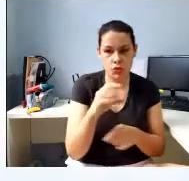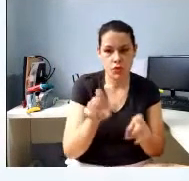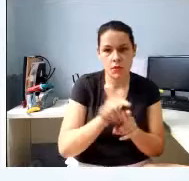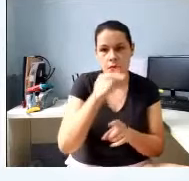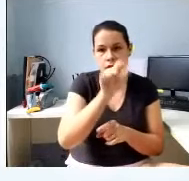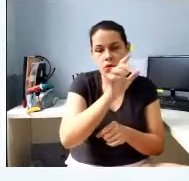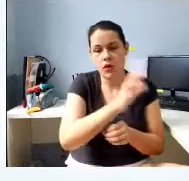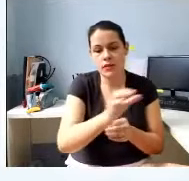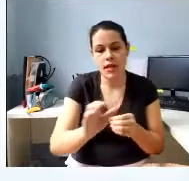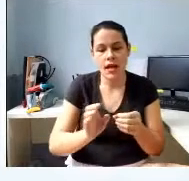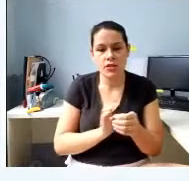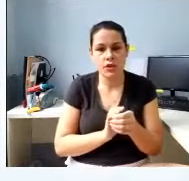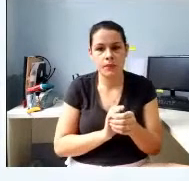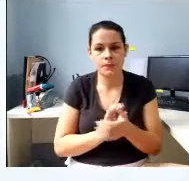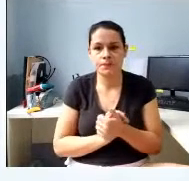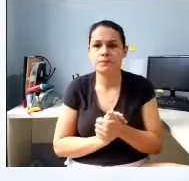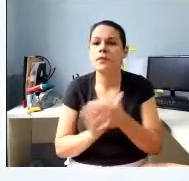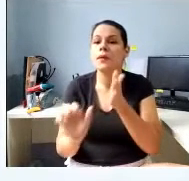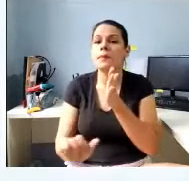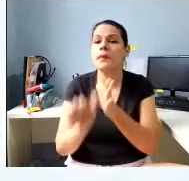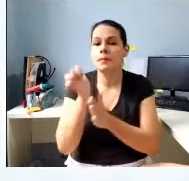também. Primeiro, houve